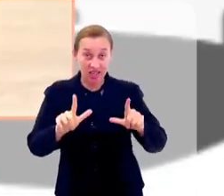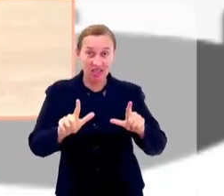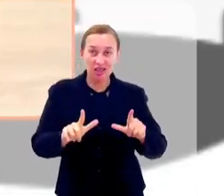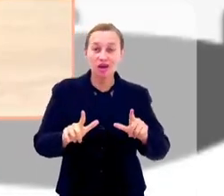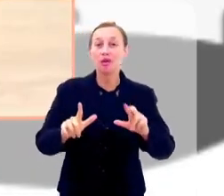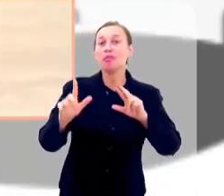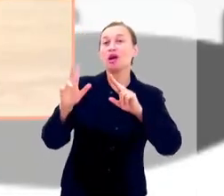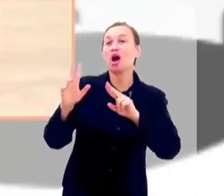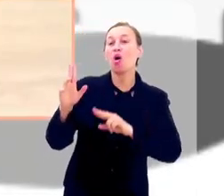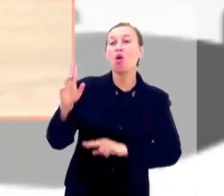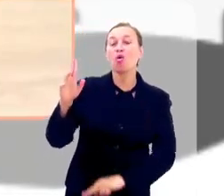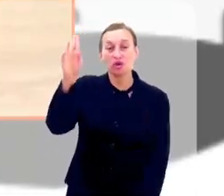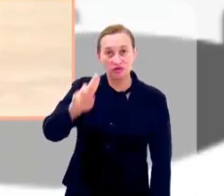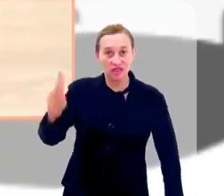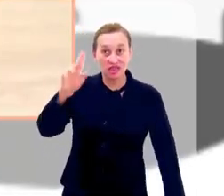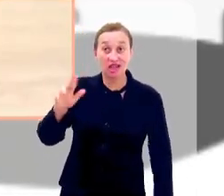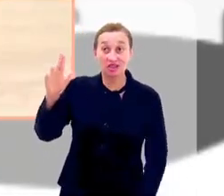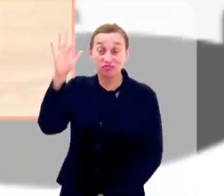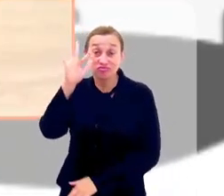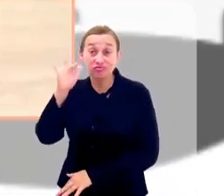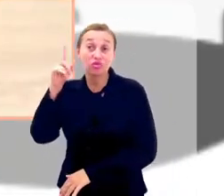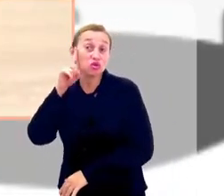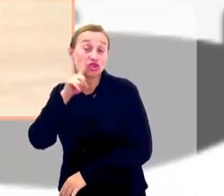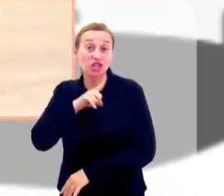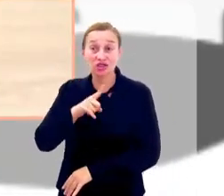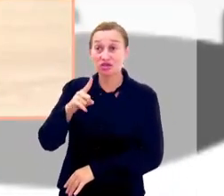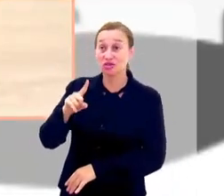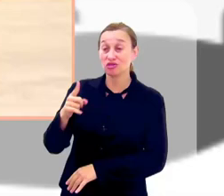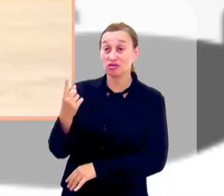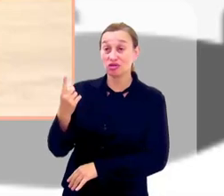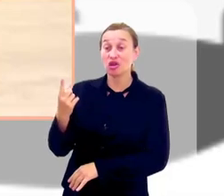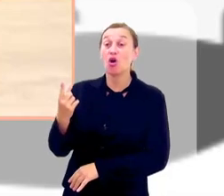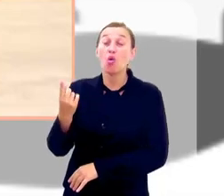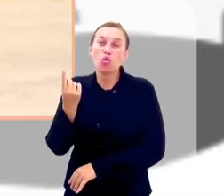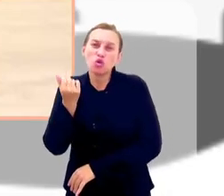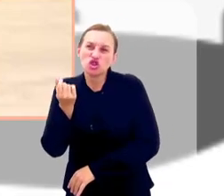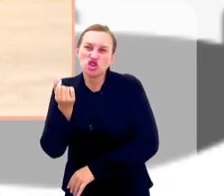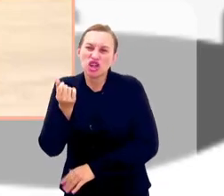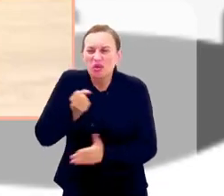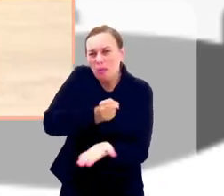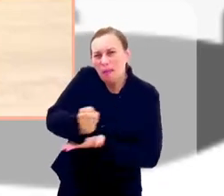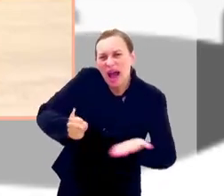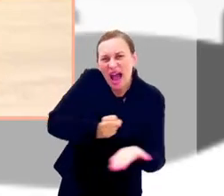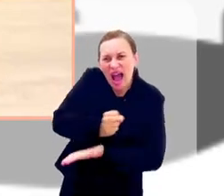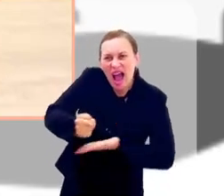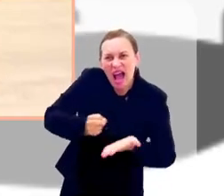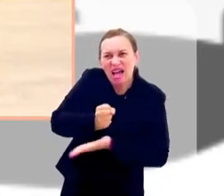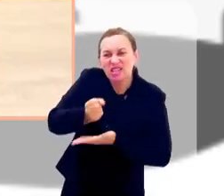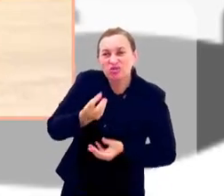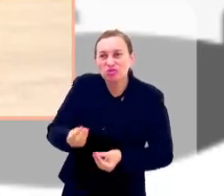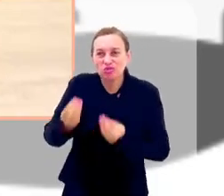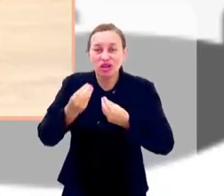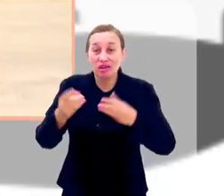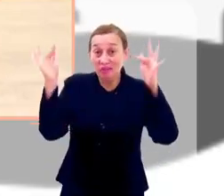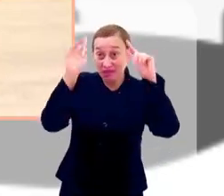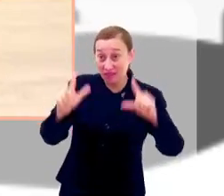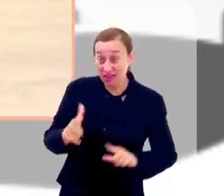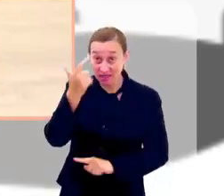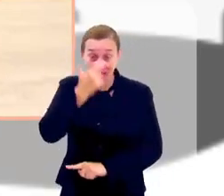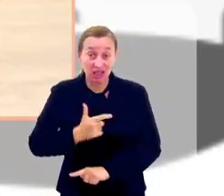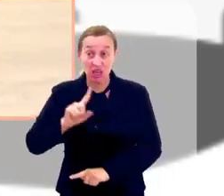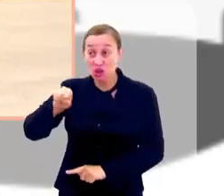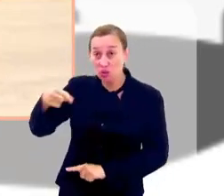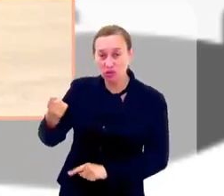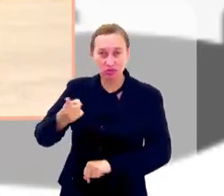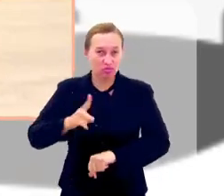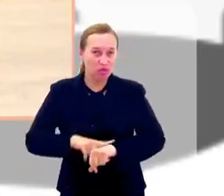pela Universidade de Berkeley, nos Estados Unidos, o dinheiro propicia as condições básicas para sermos felizes. Em